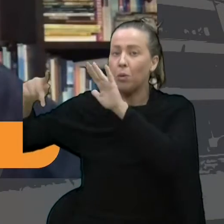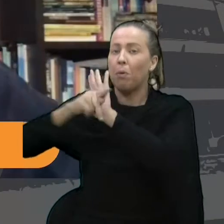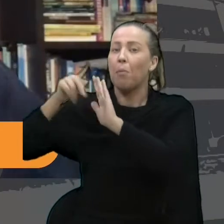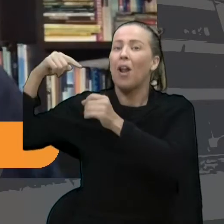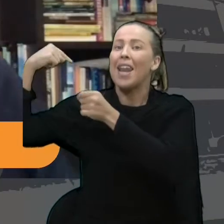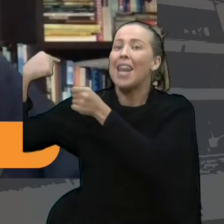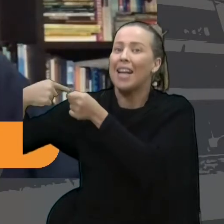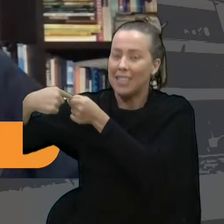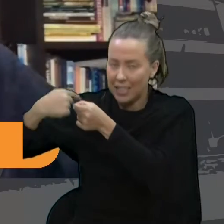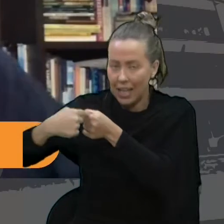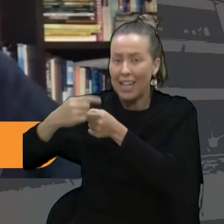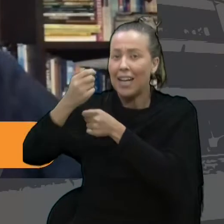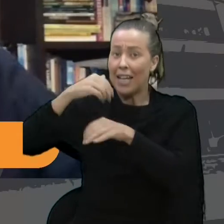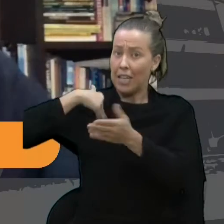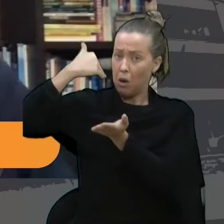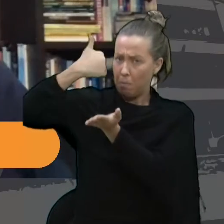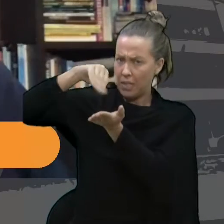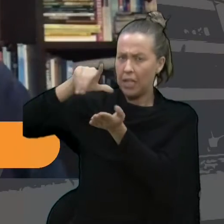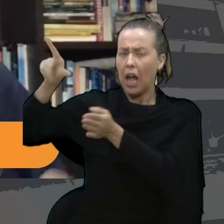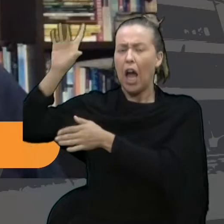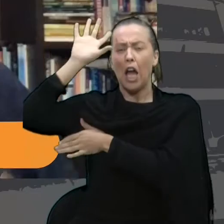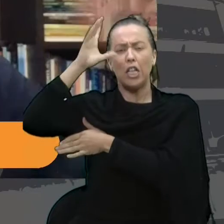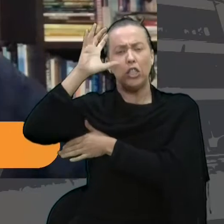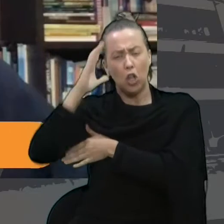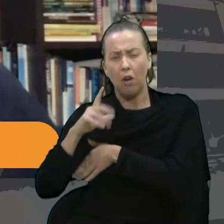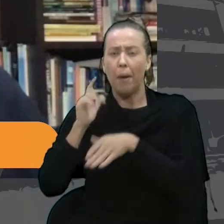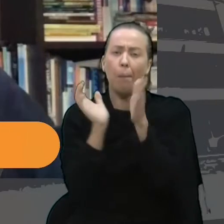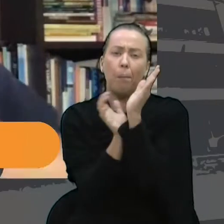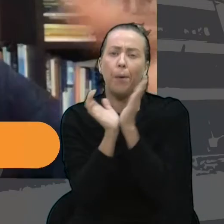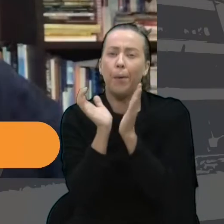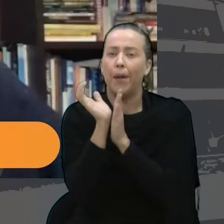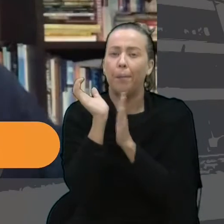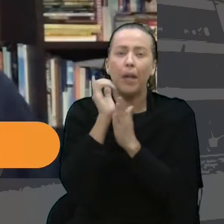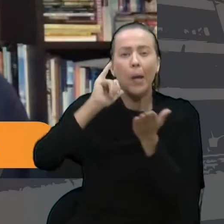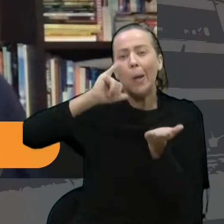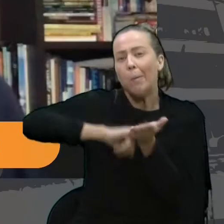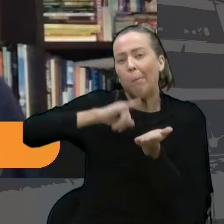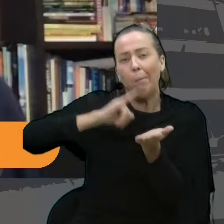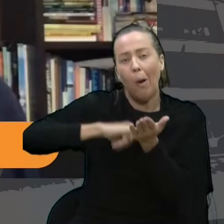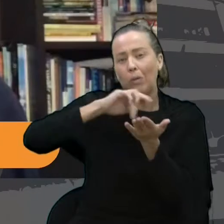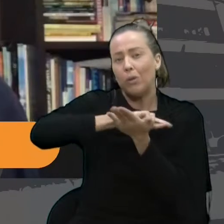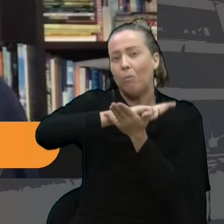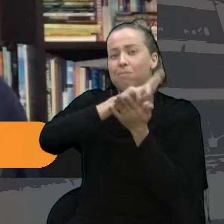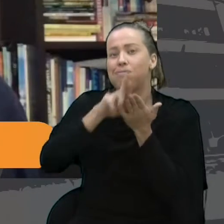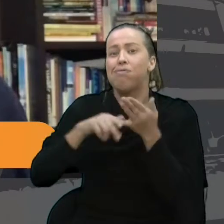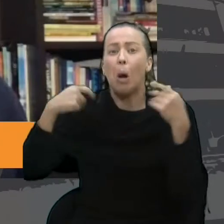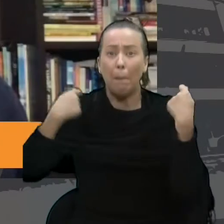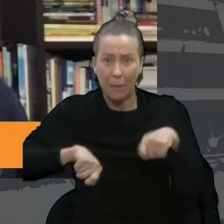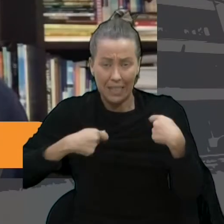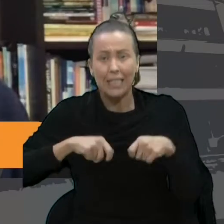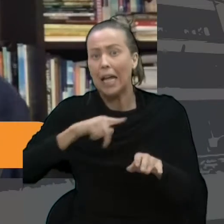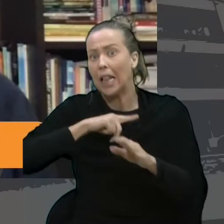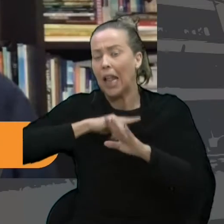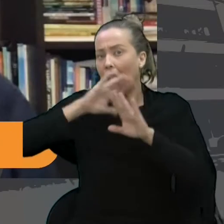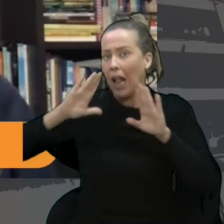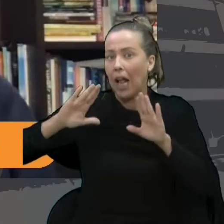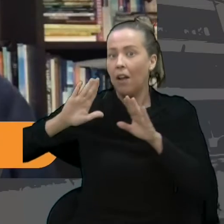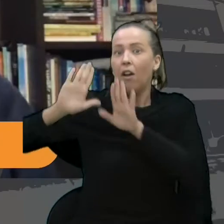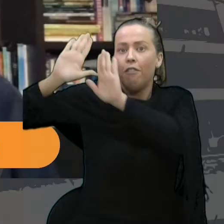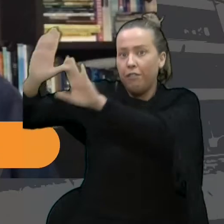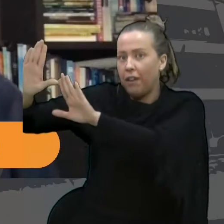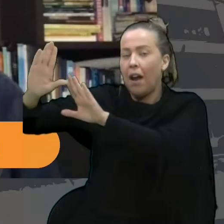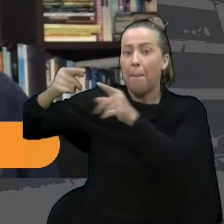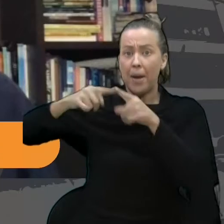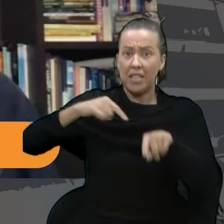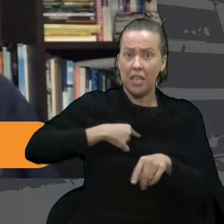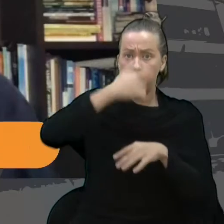tratar das coisas burocráticas, enfim, dos impostos e uma série de questões, né?